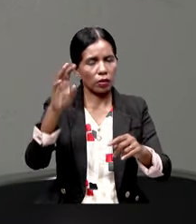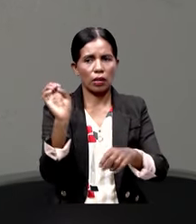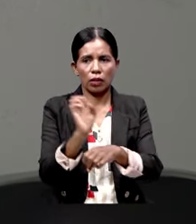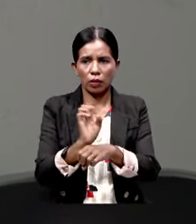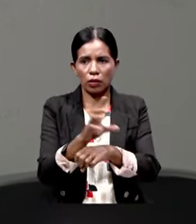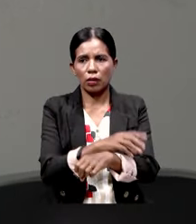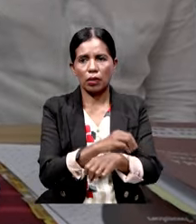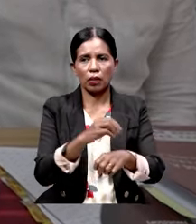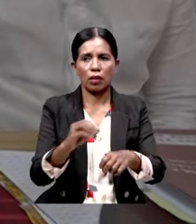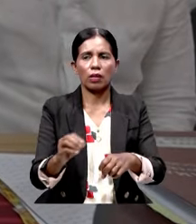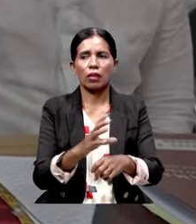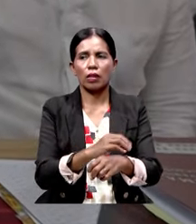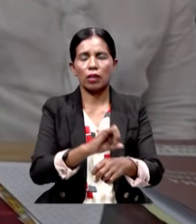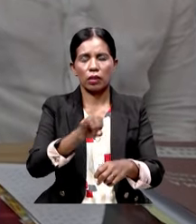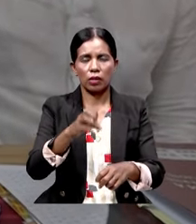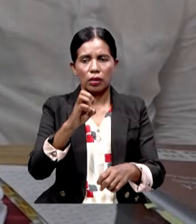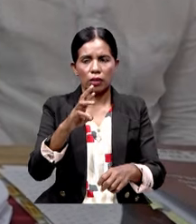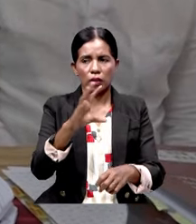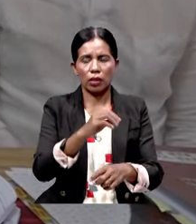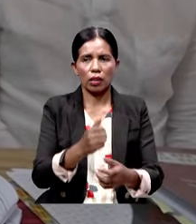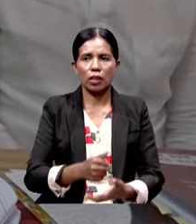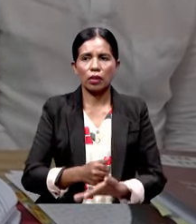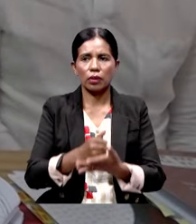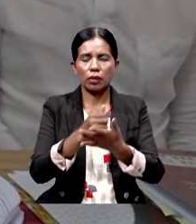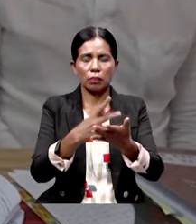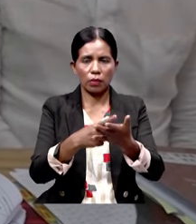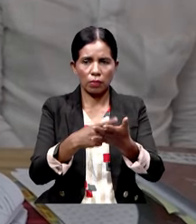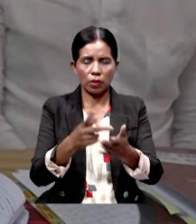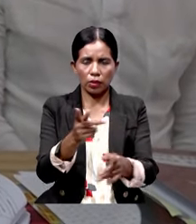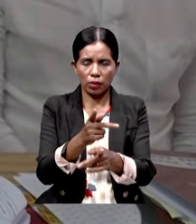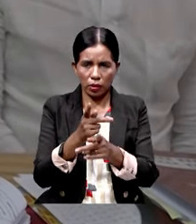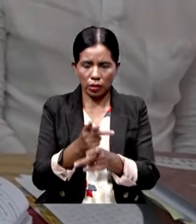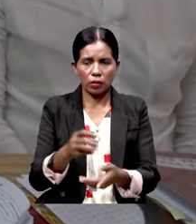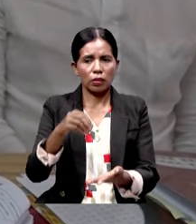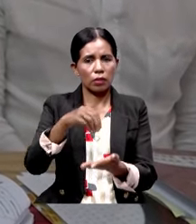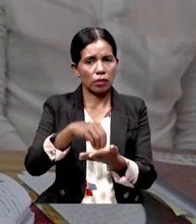econômico. O papel gere, facilita, promove no cuidado do investimento,